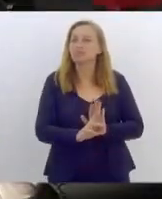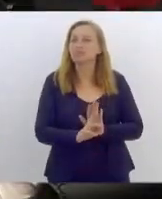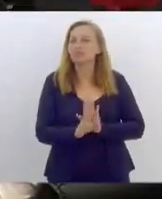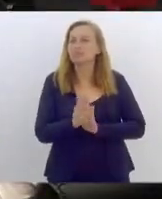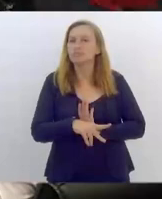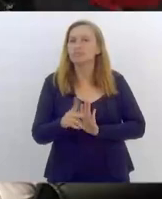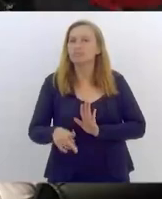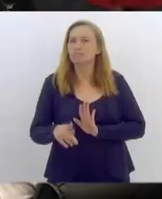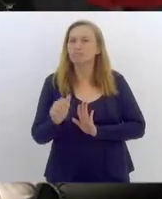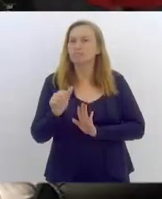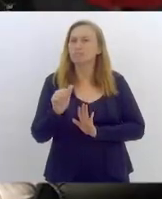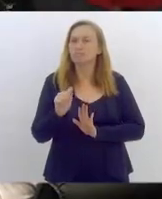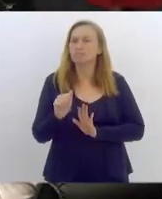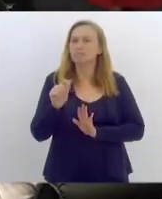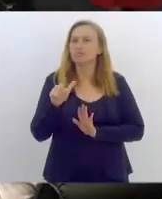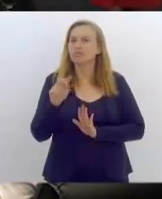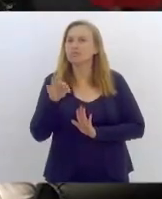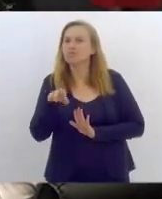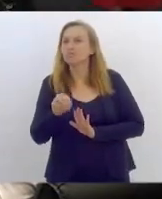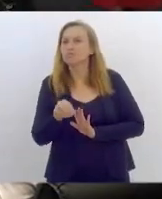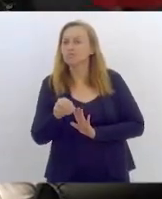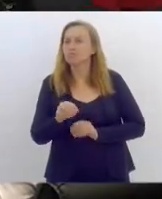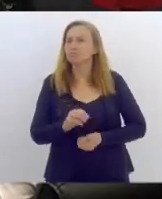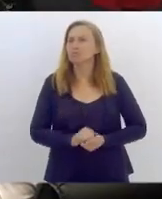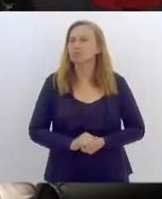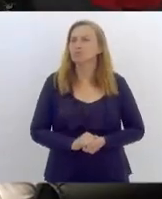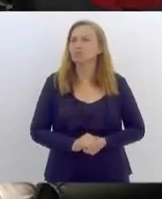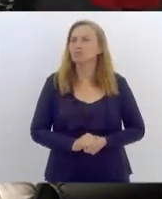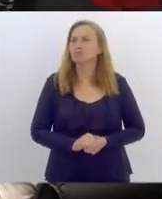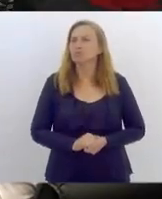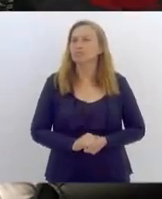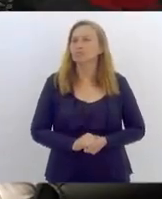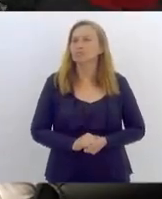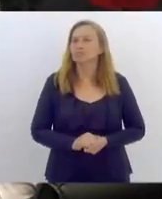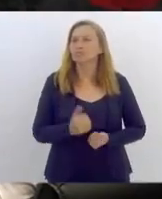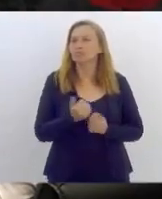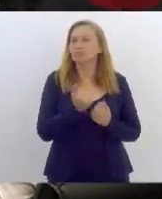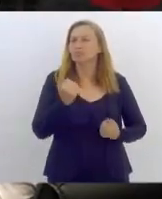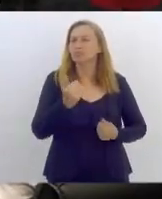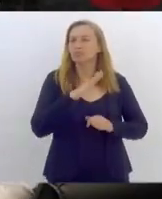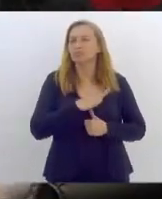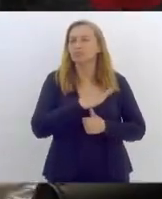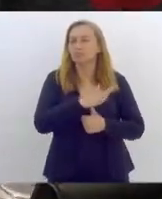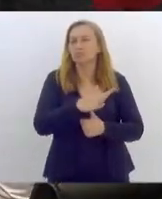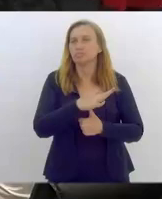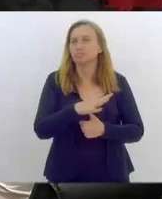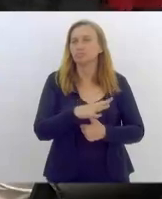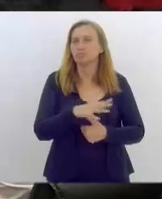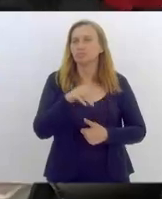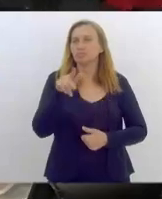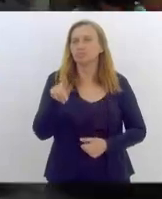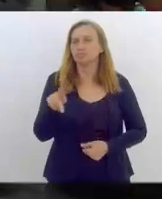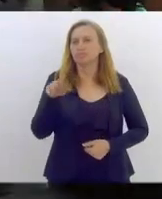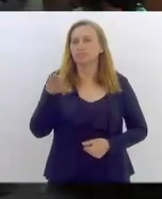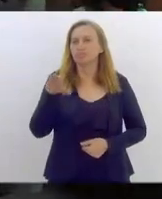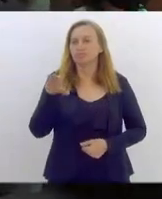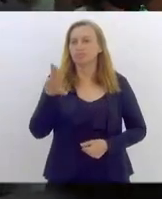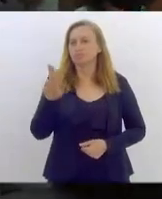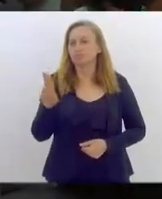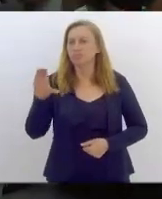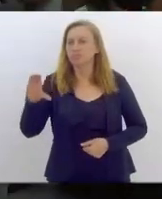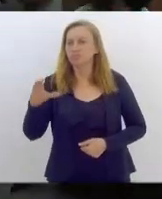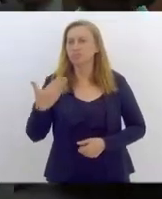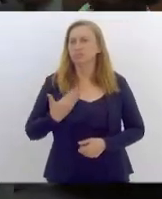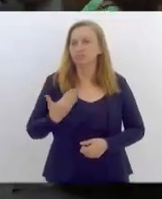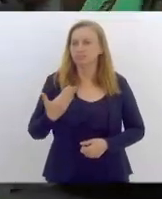professor Augusto Sampaio? Professor Augusto Sampaio, vice-reitor da PUC-Rio, é um querido